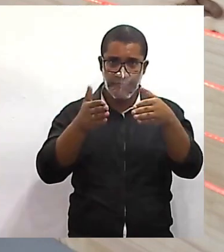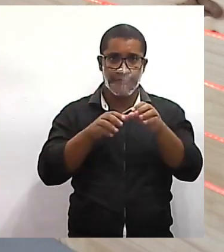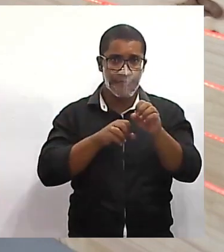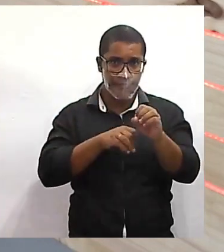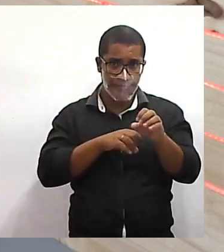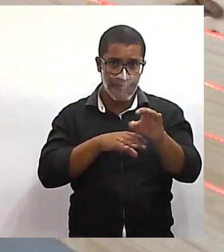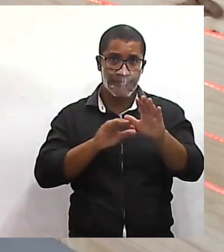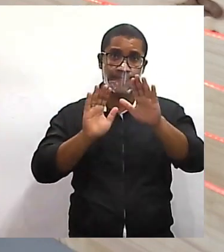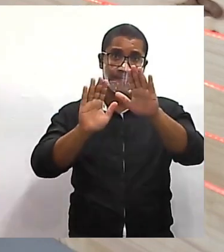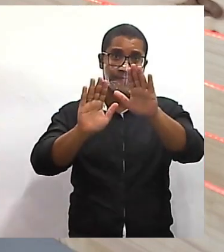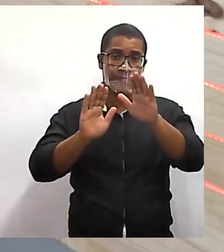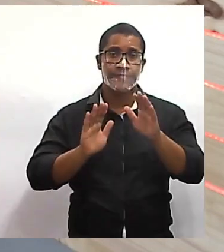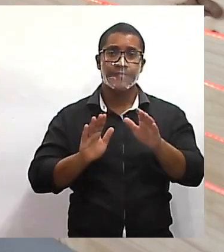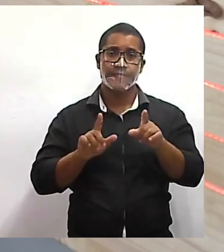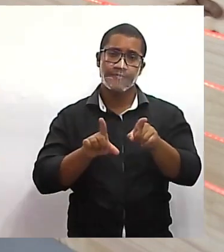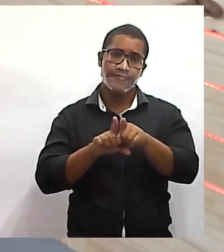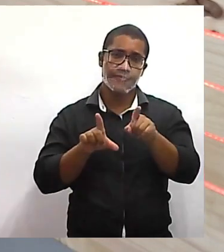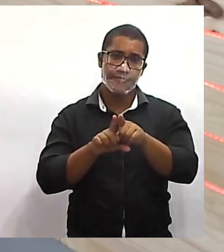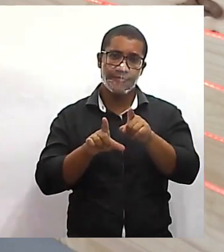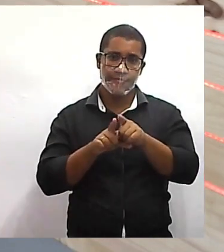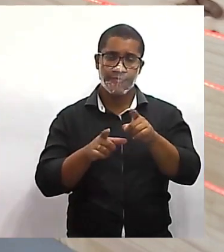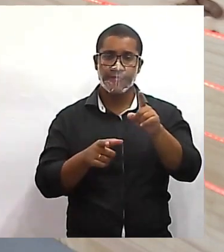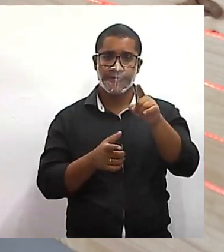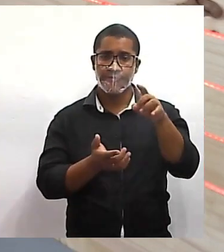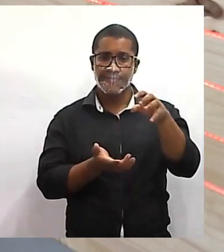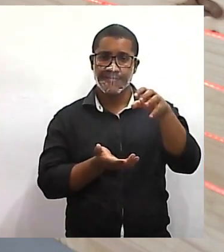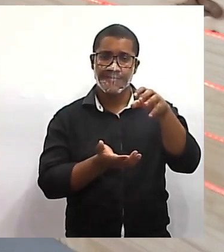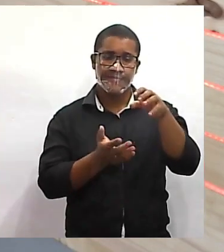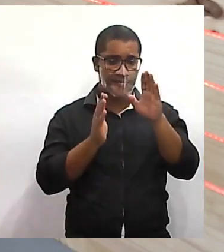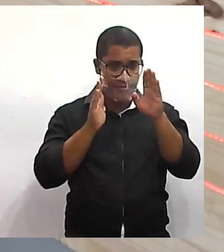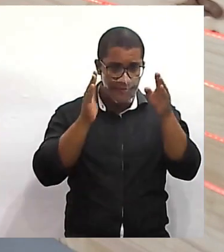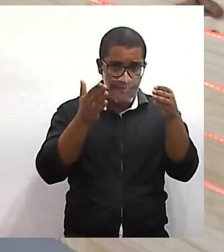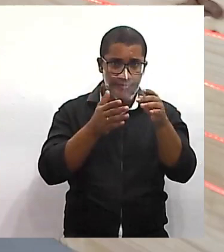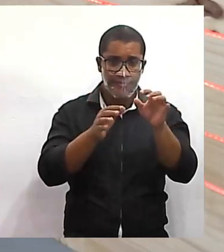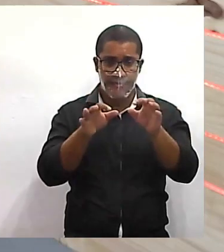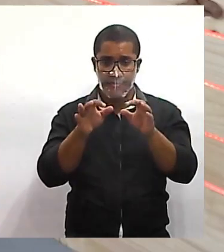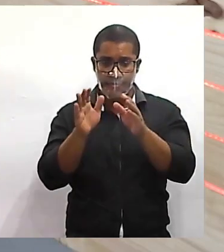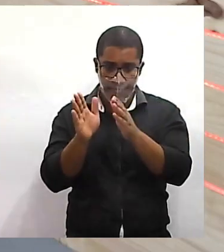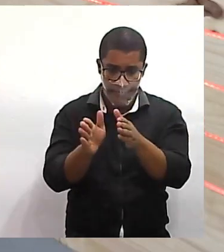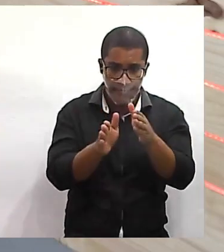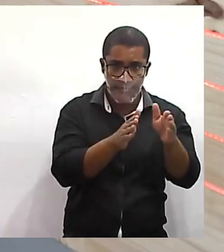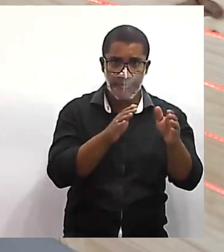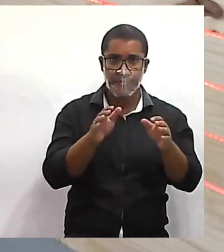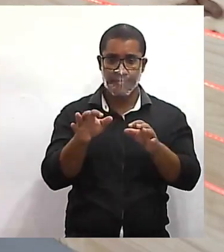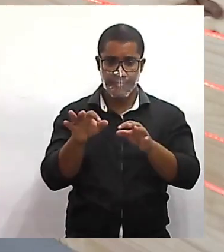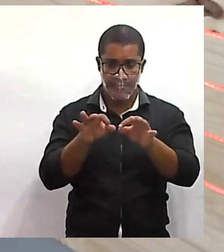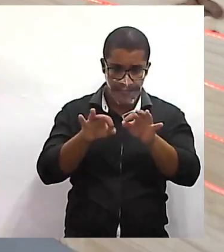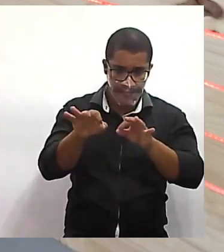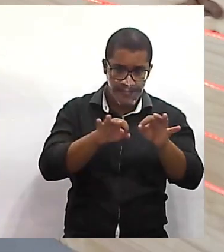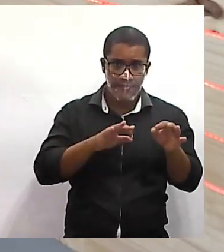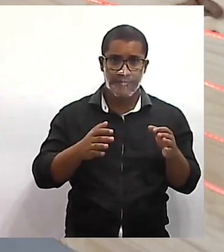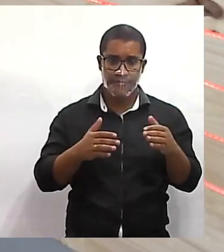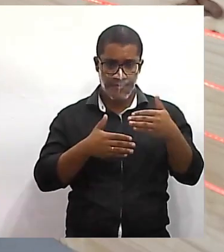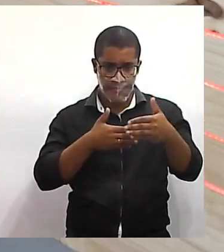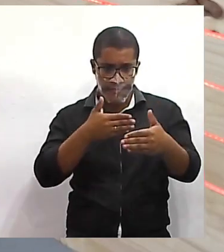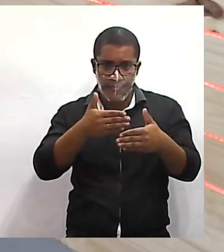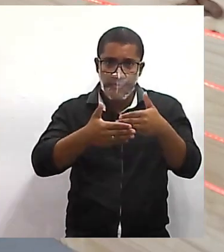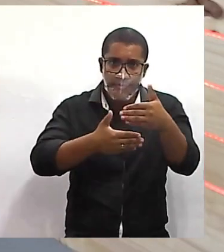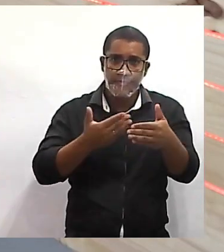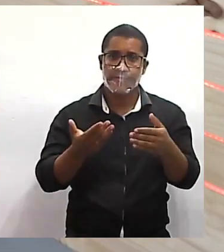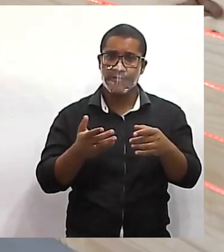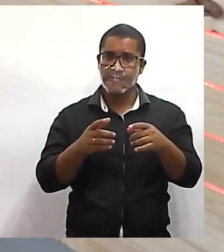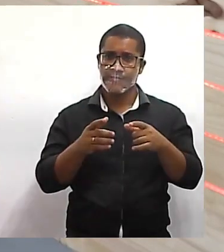mas traz centraliza, né, na organização, no processo, no planejamento e nesse controle dos recursos. Então,